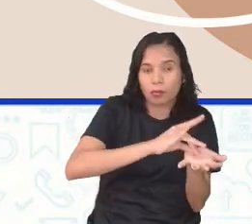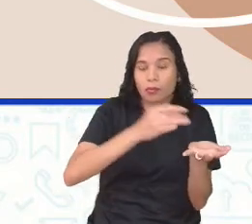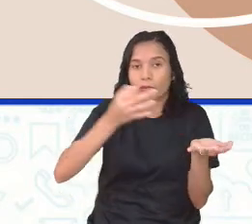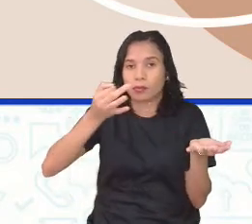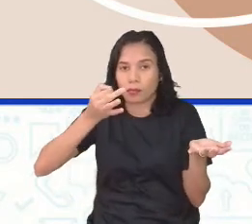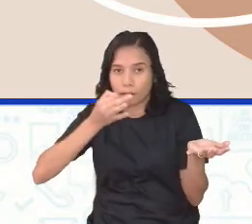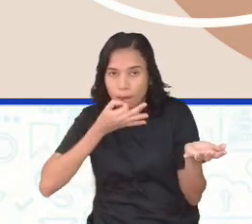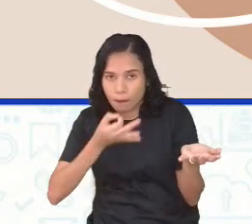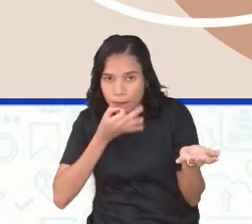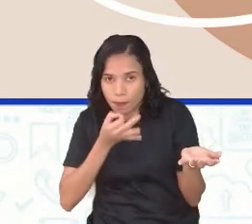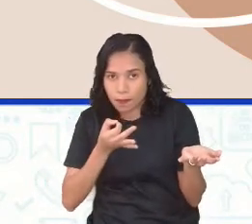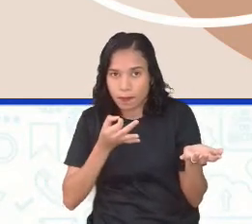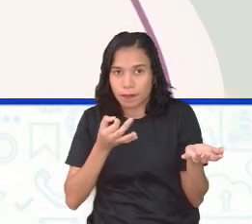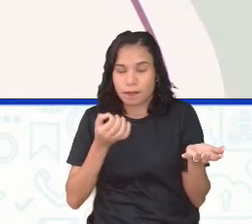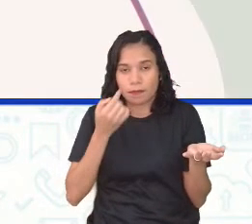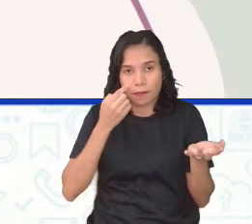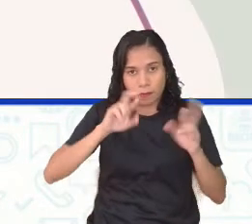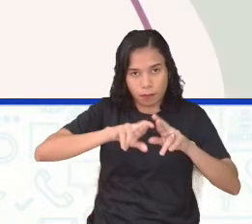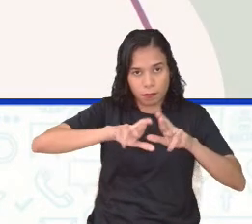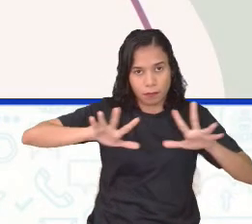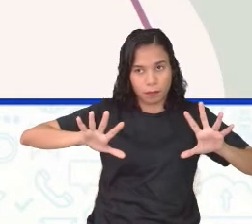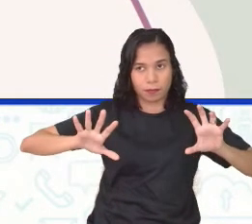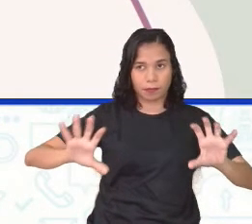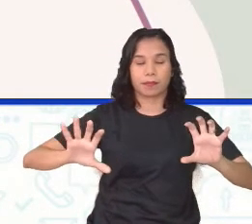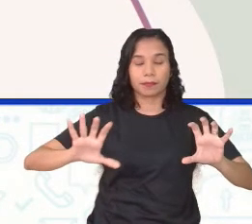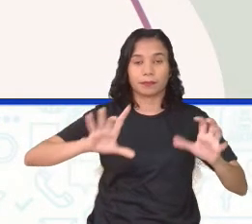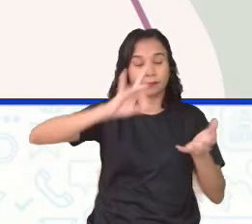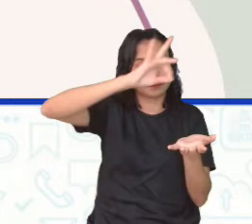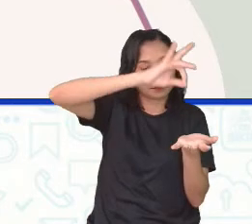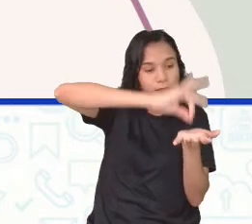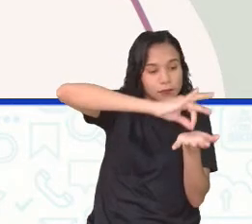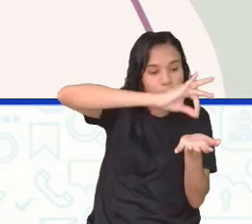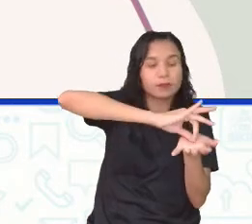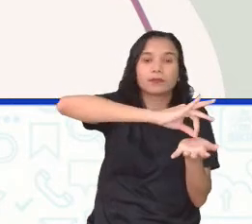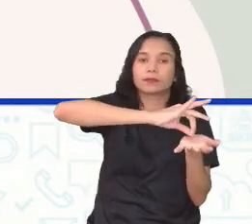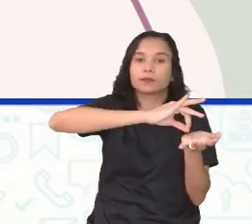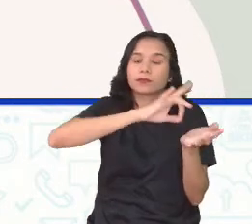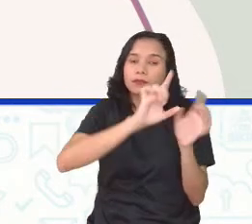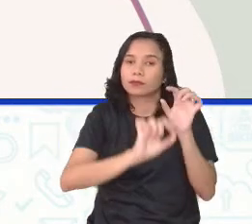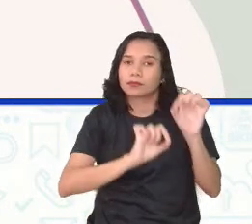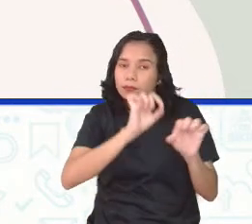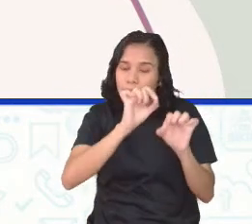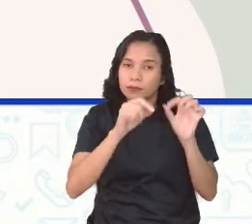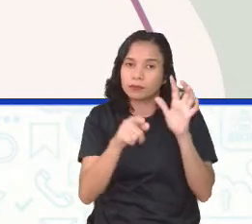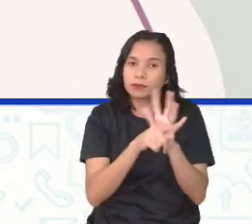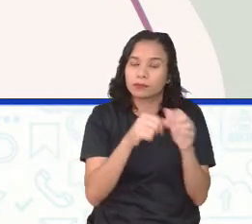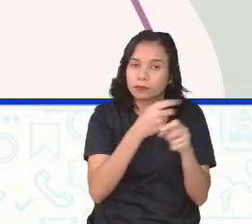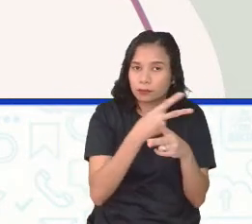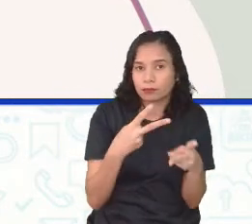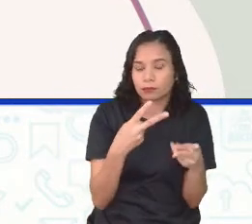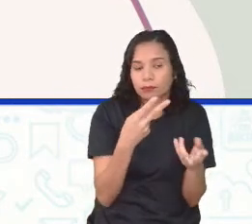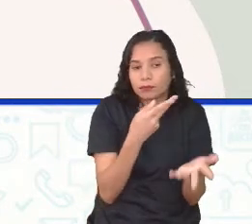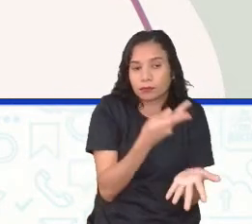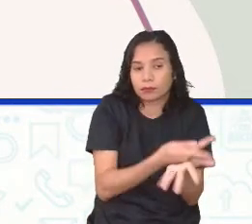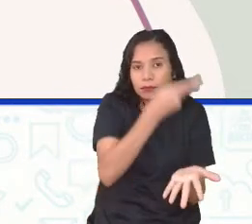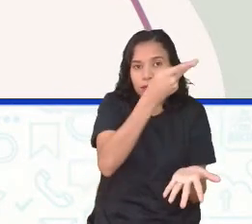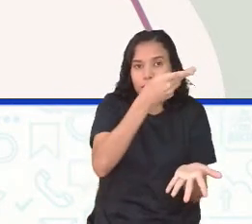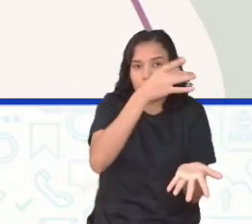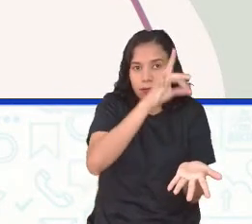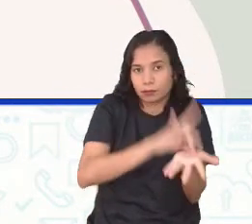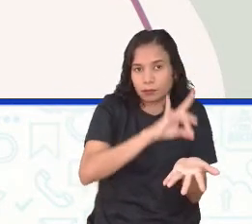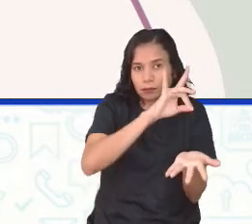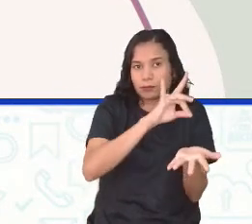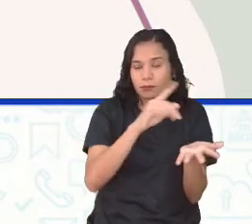fato e opinião. Então, o fato é determinado como um